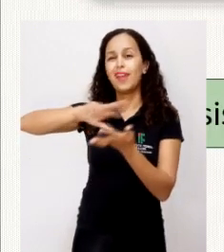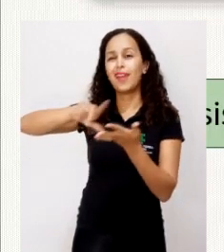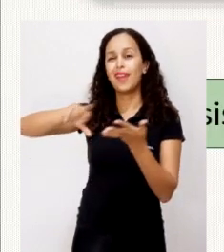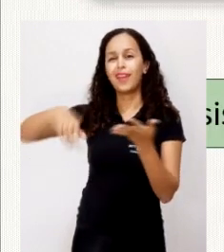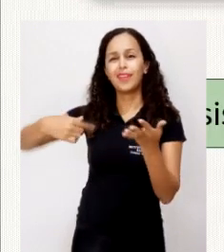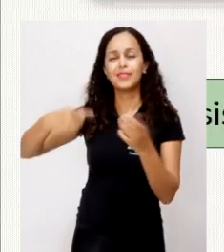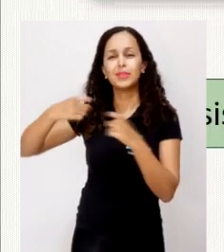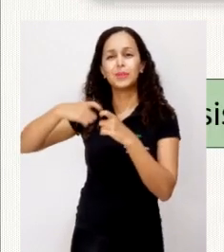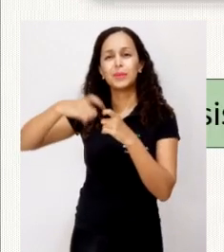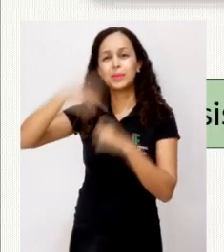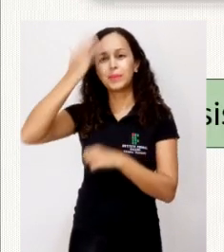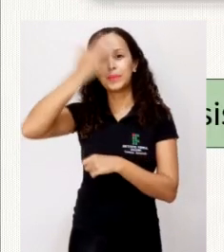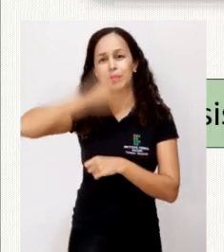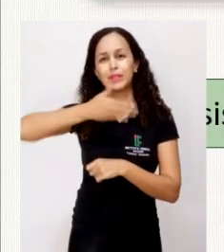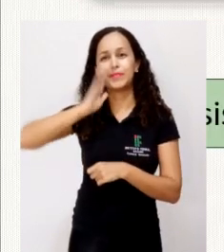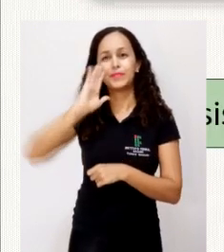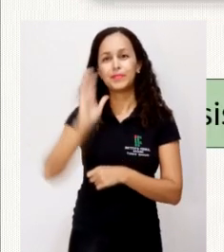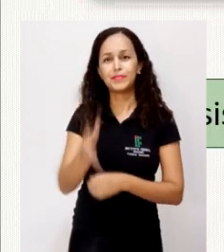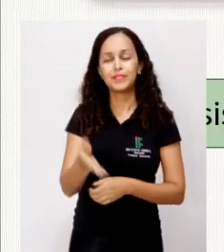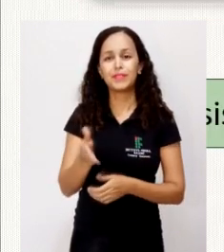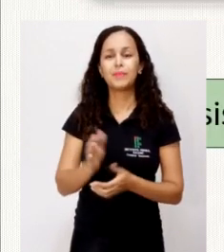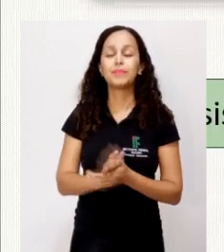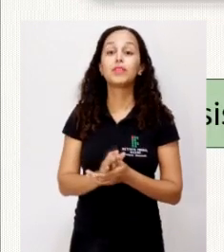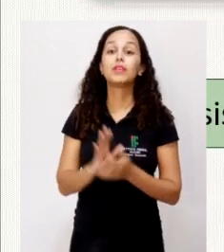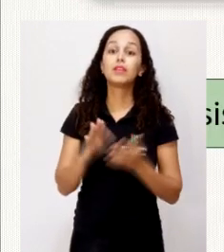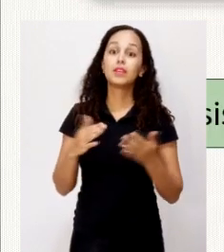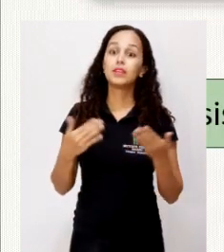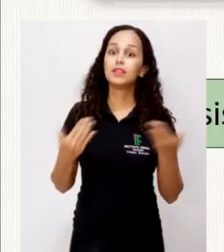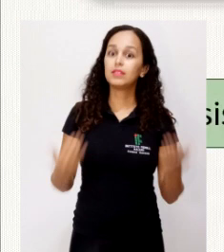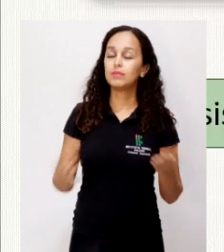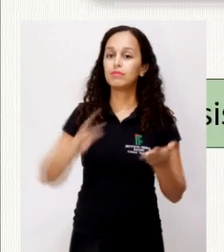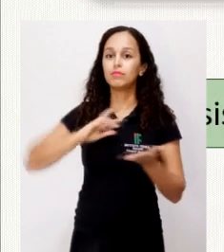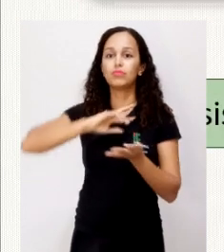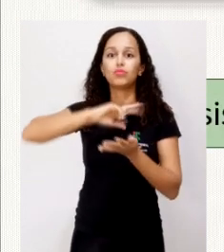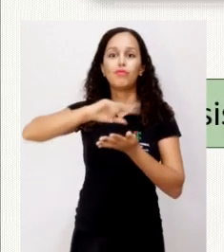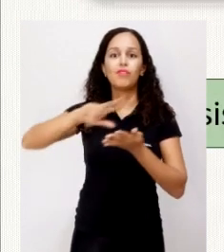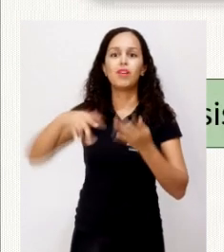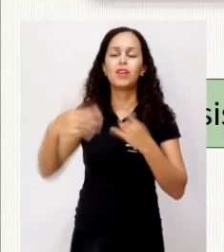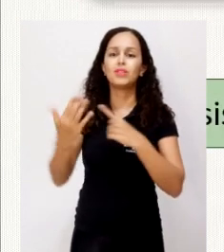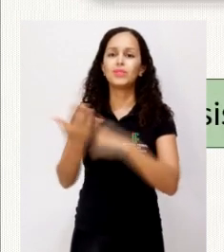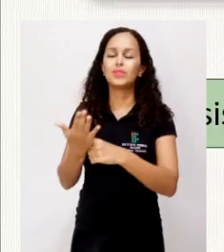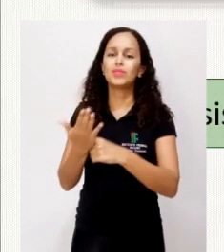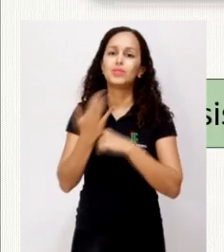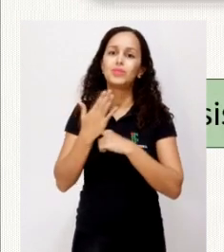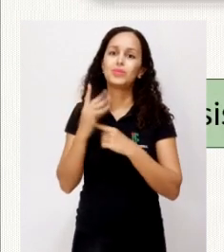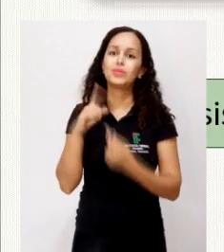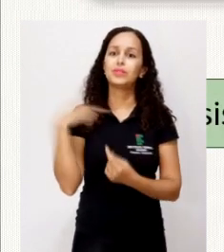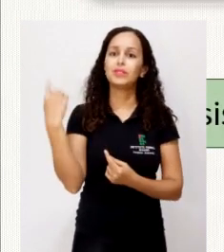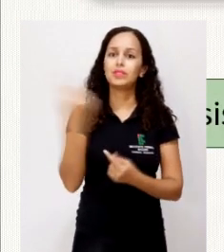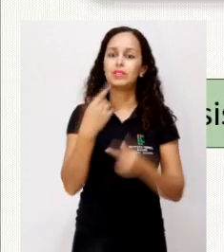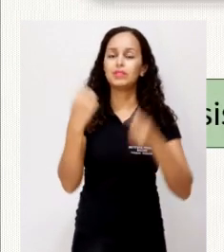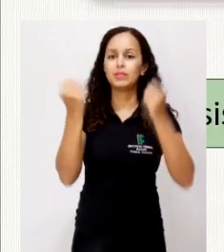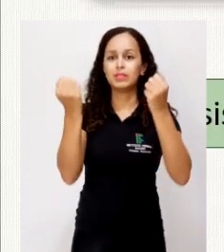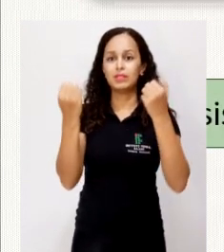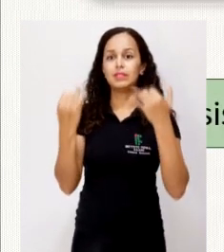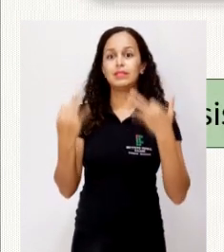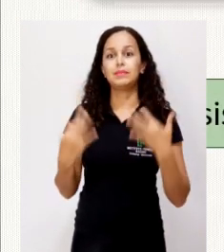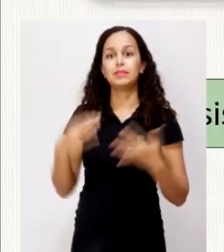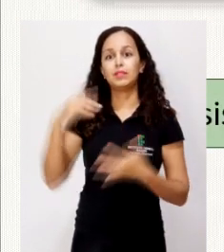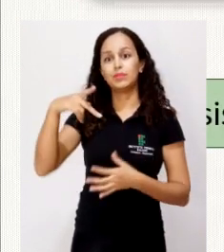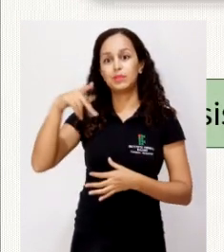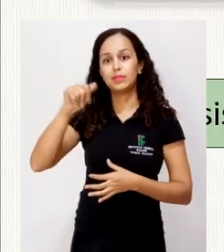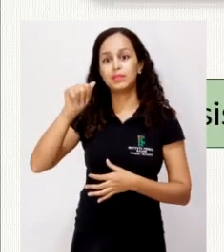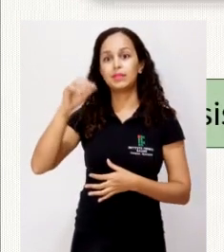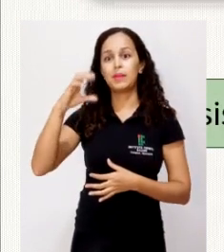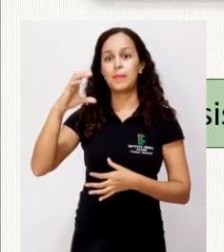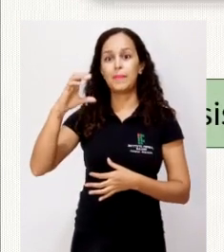várias outras que já foram comprovadas nos estudos. Então, são vários os benefícios quando a gente fala sobre as